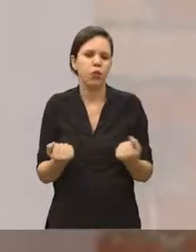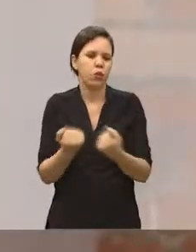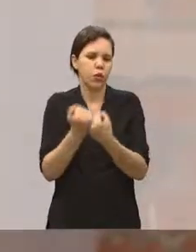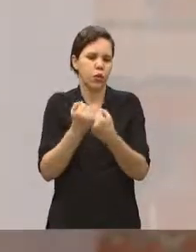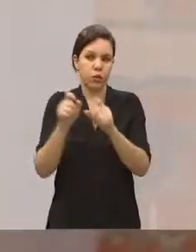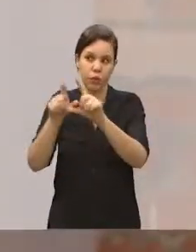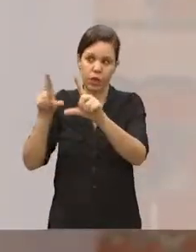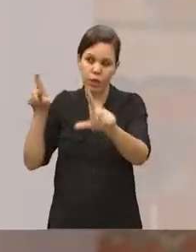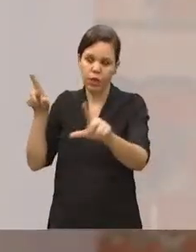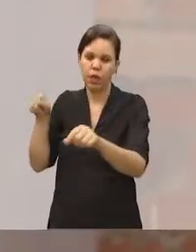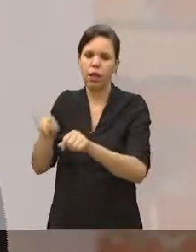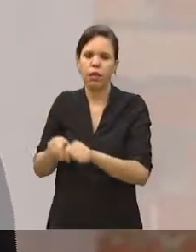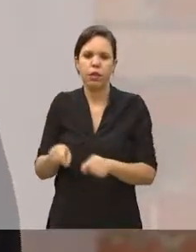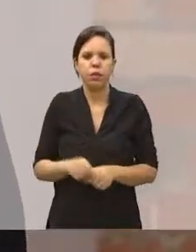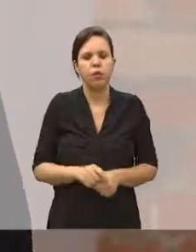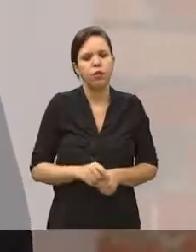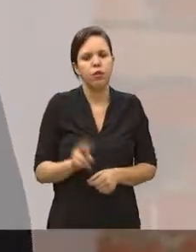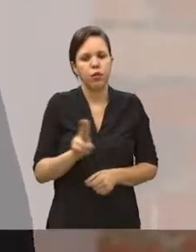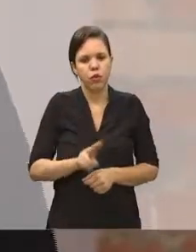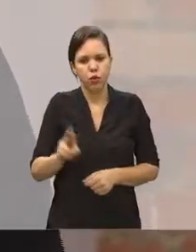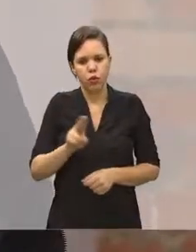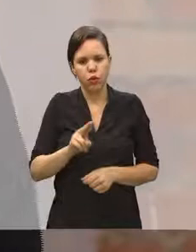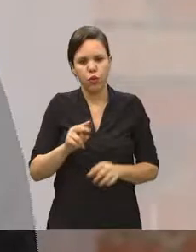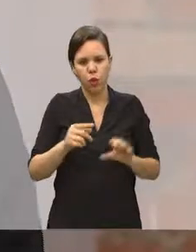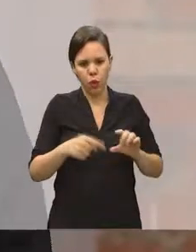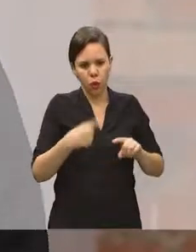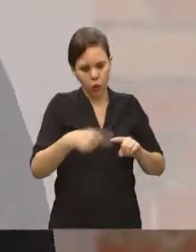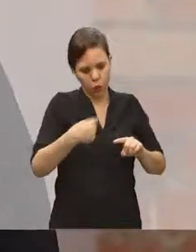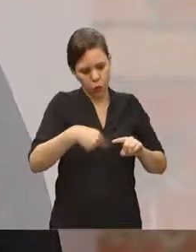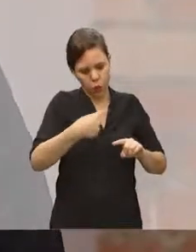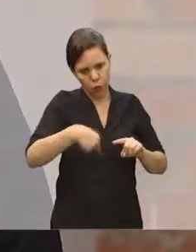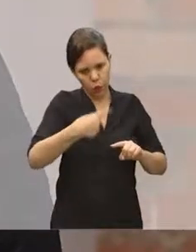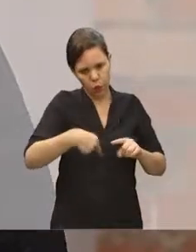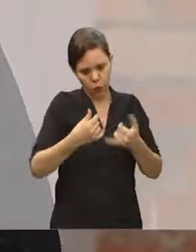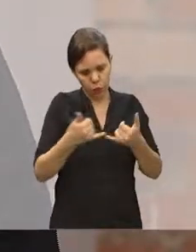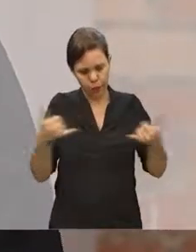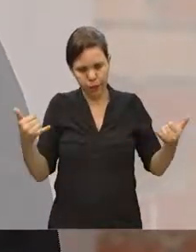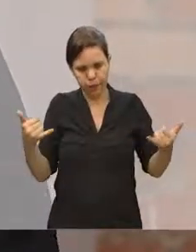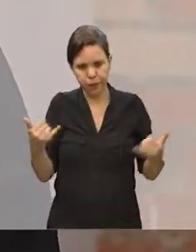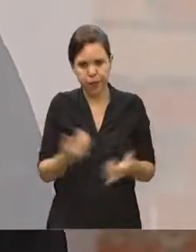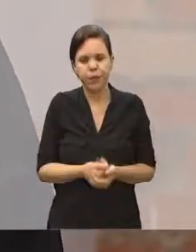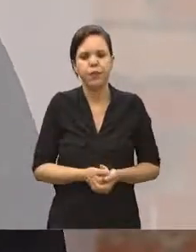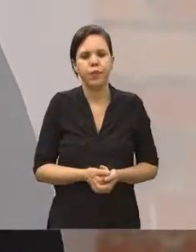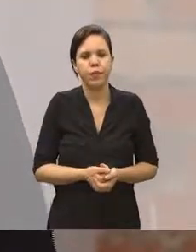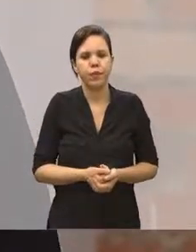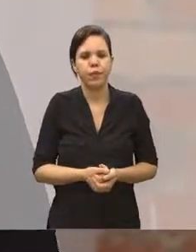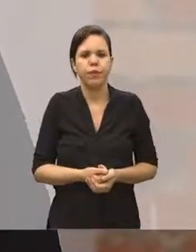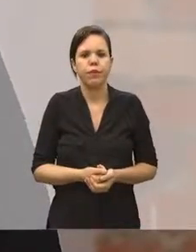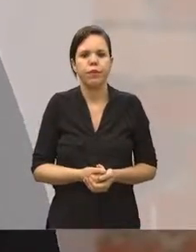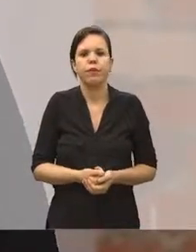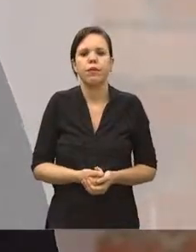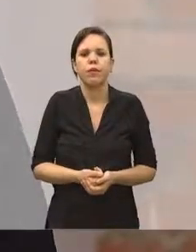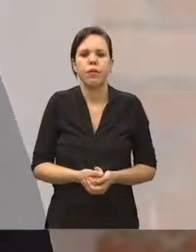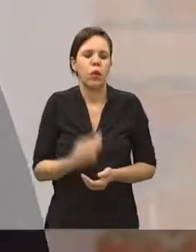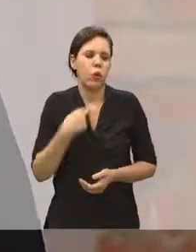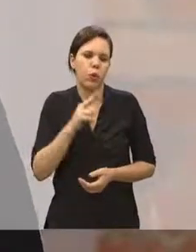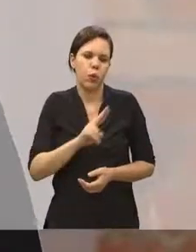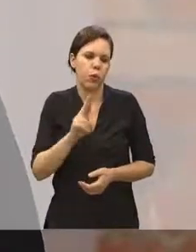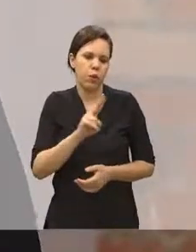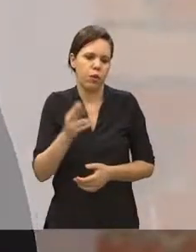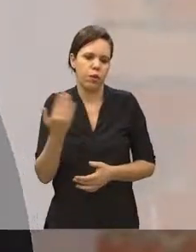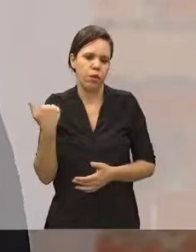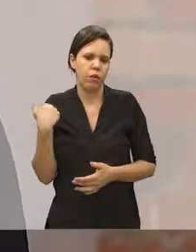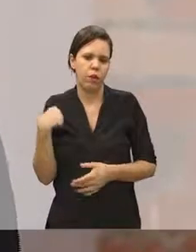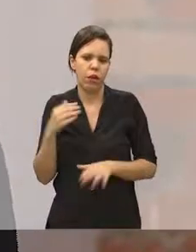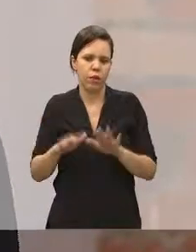telas. Utilizamos também carretéis de fio que geralmente não são utilizados,